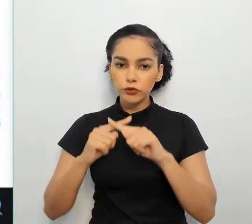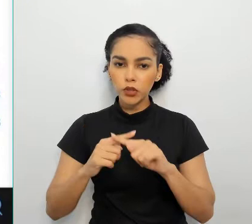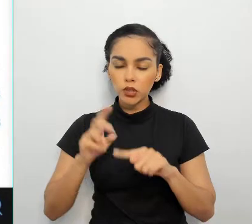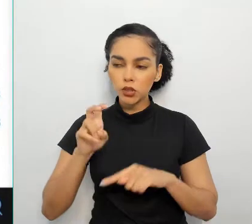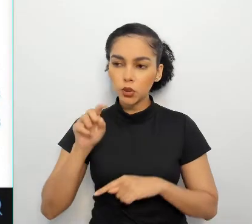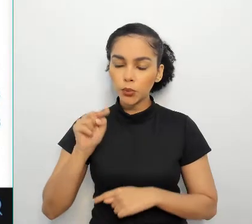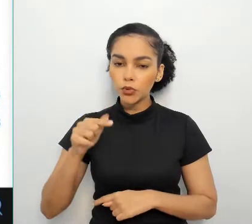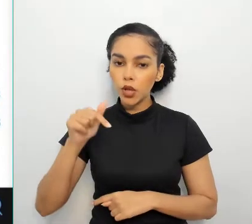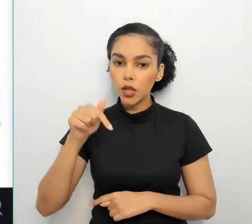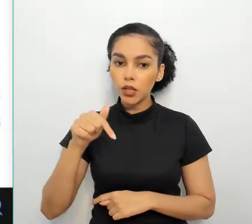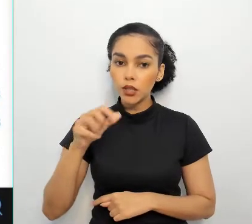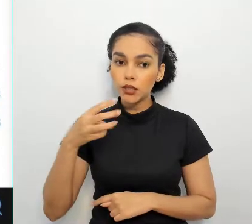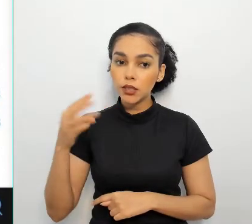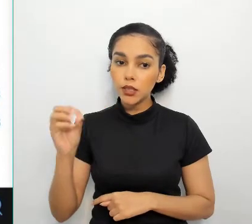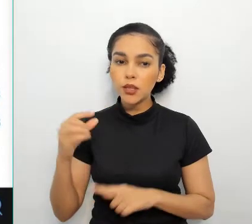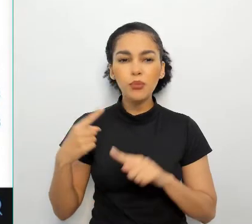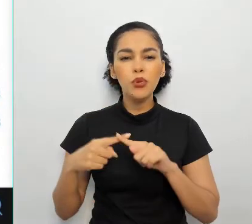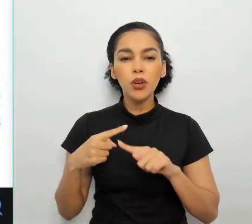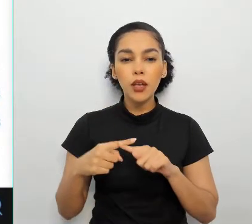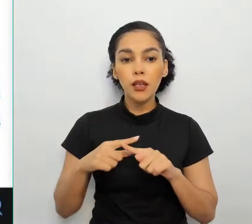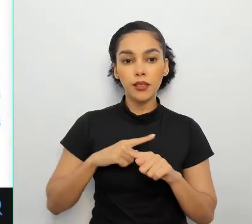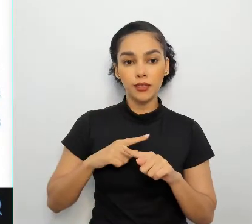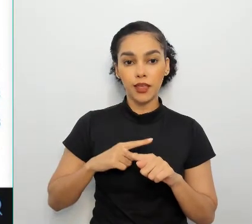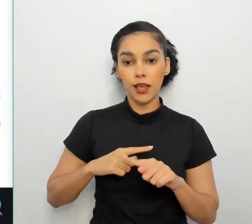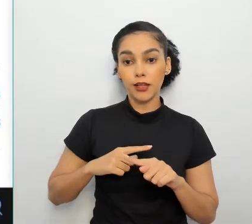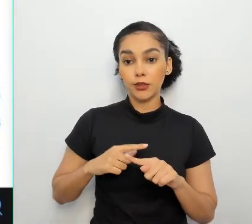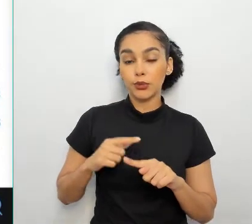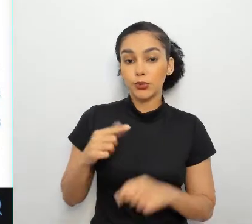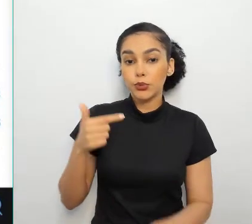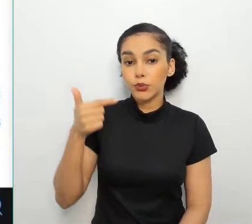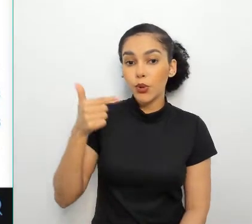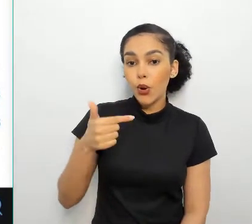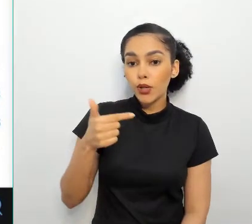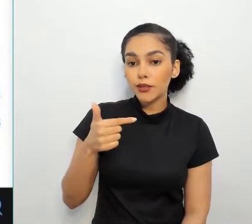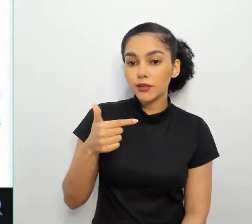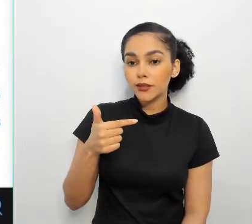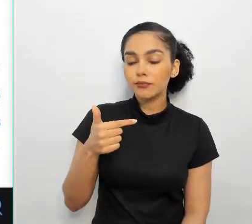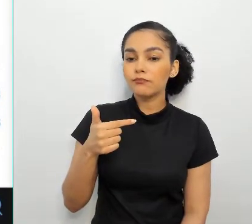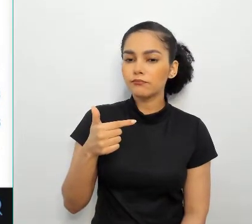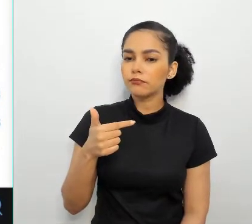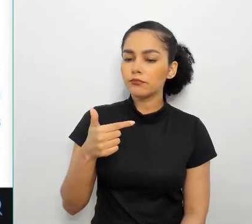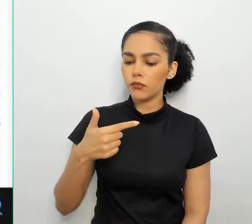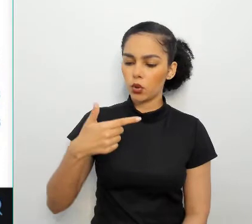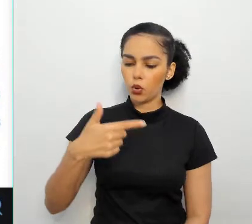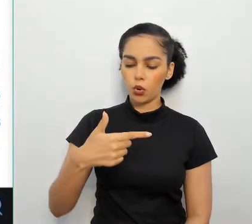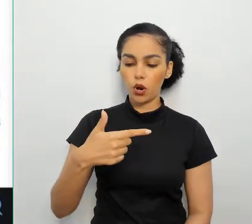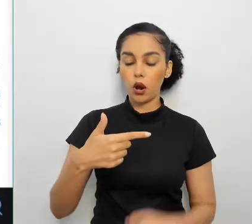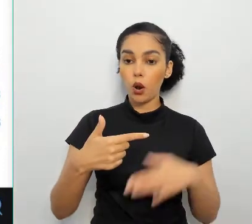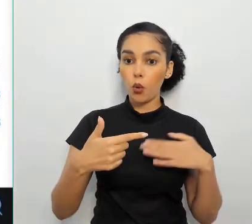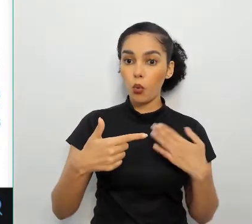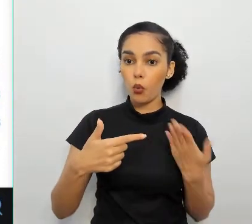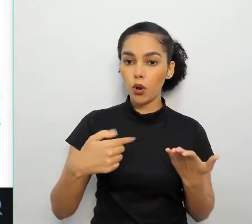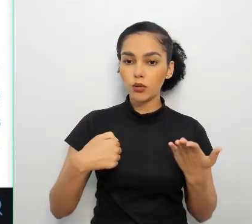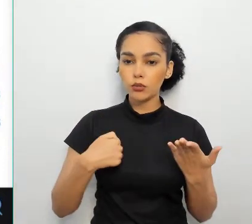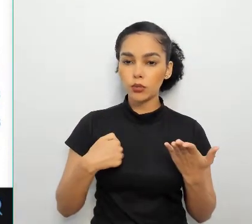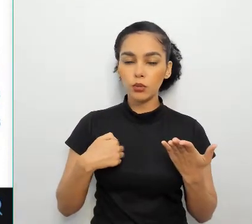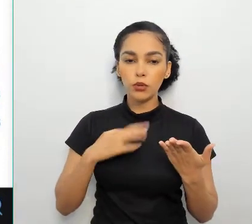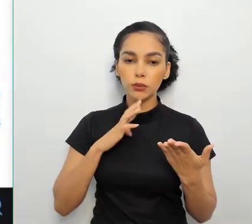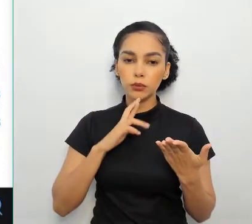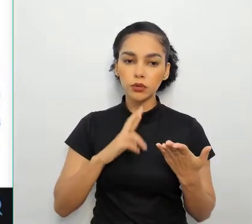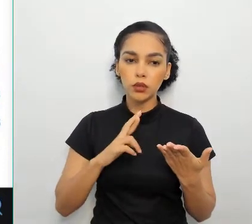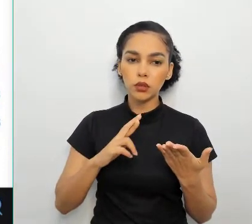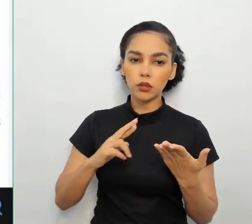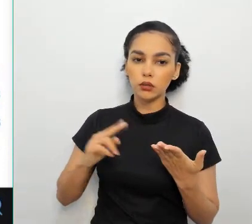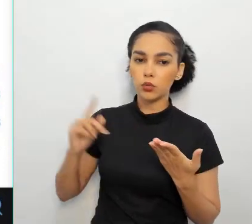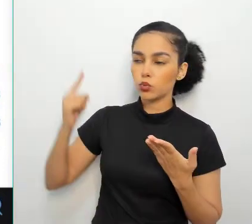5.730, veio desse expoente aqui do 2. Então, quando eu for responder os outros itens, o 2,